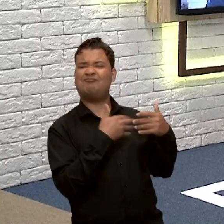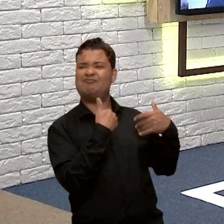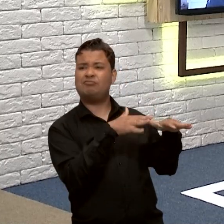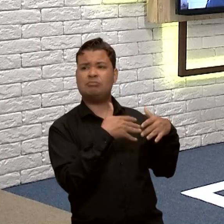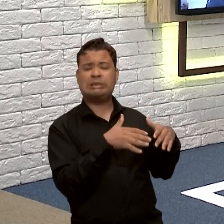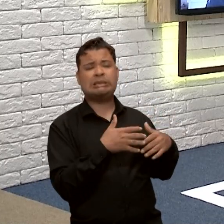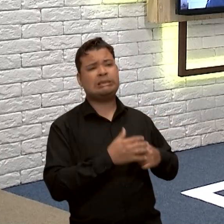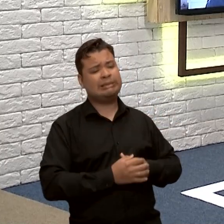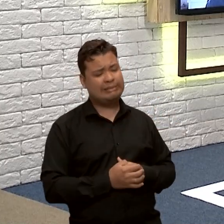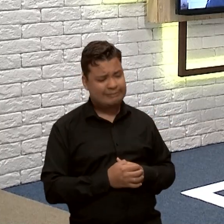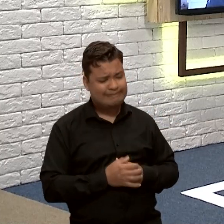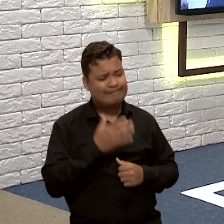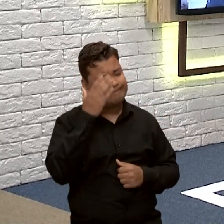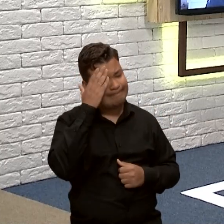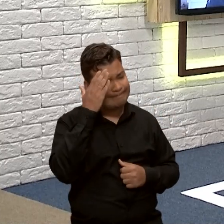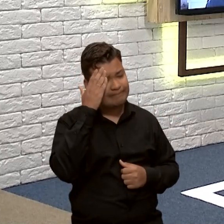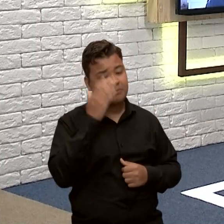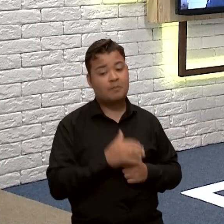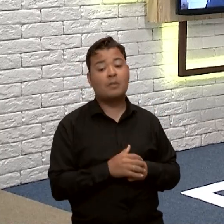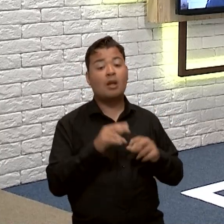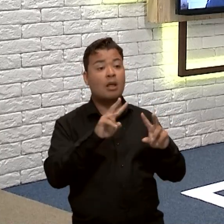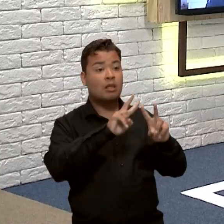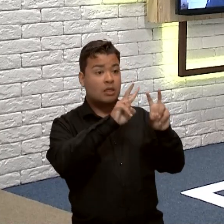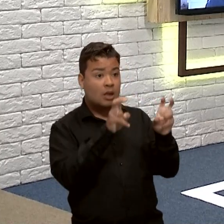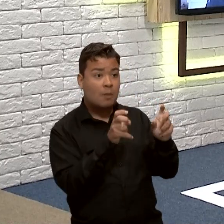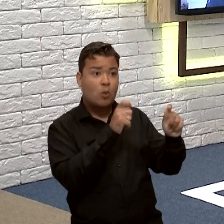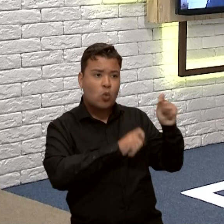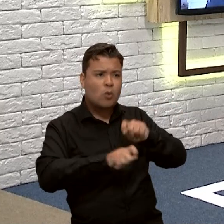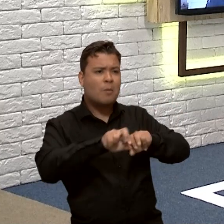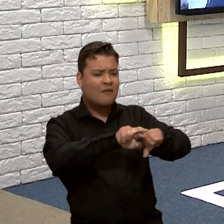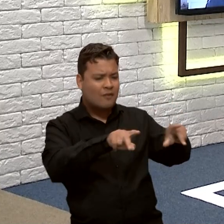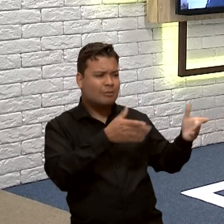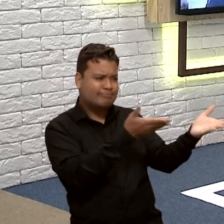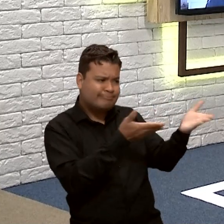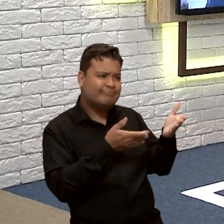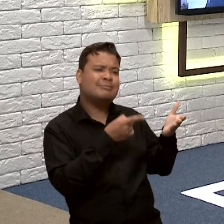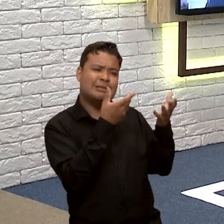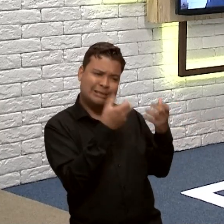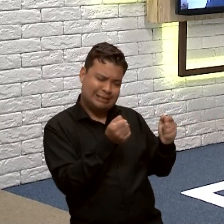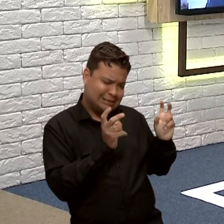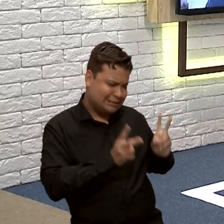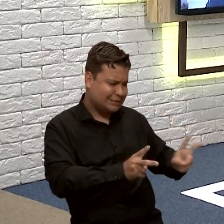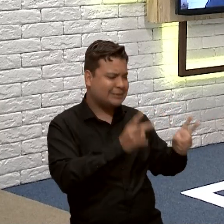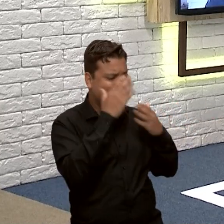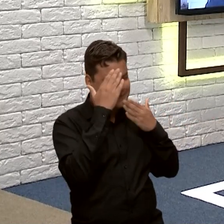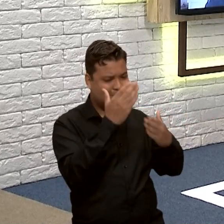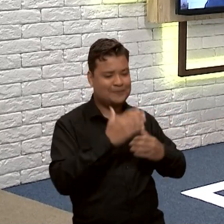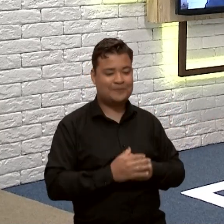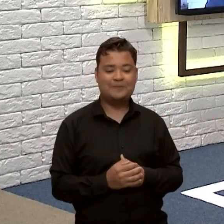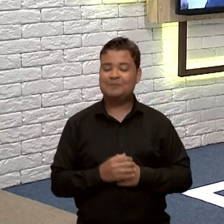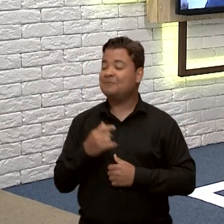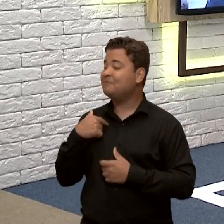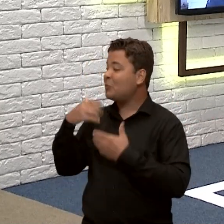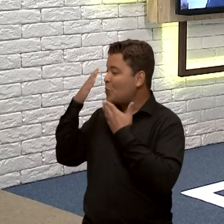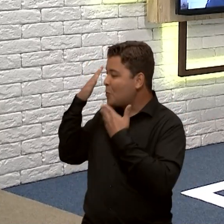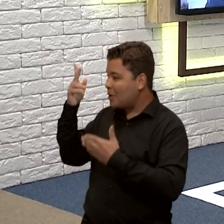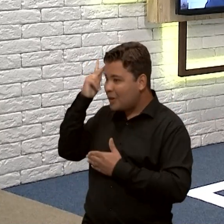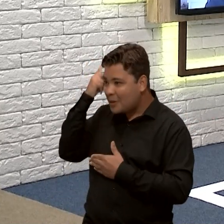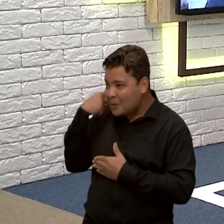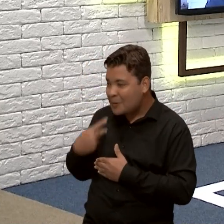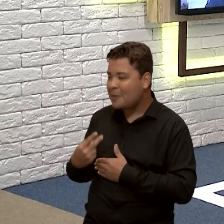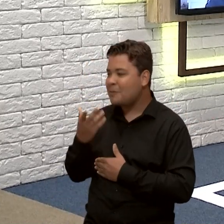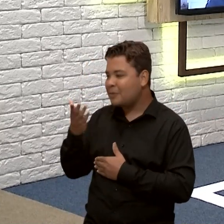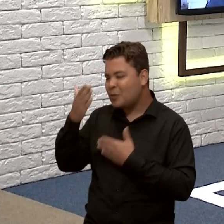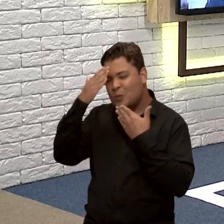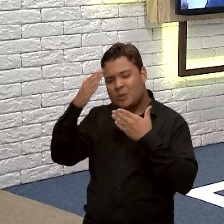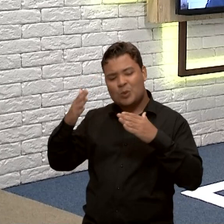sabe que sempre que a gente precisa falar desses assuntos, a gente pode contar com o senhor. Muito obrigado, Camila, obrigado a todo